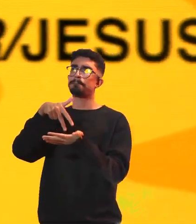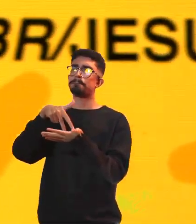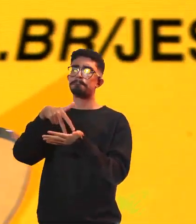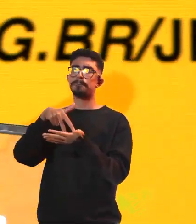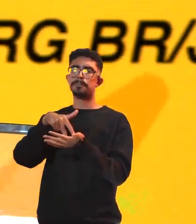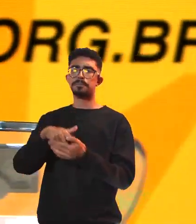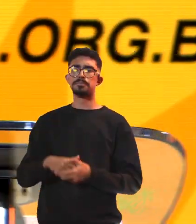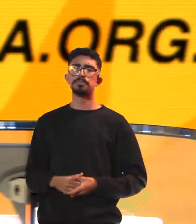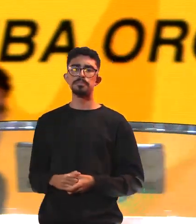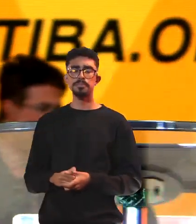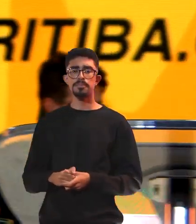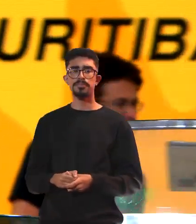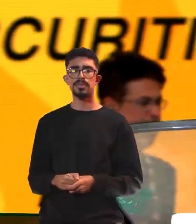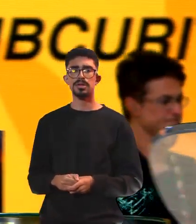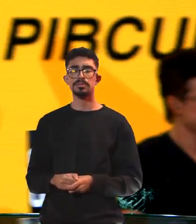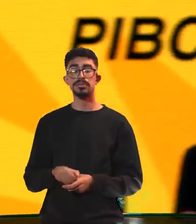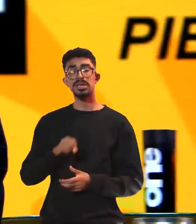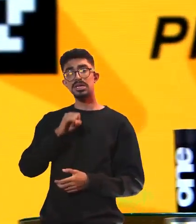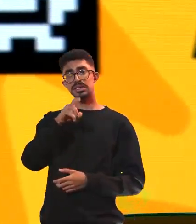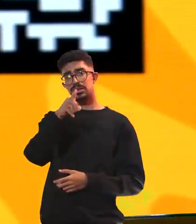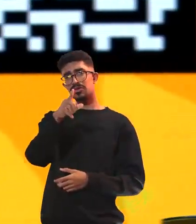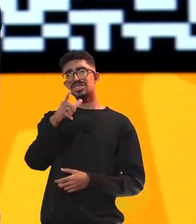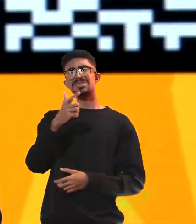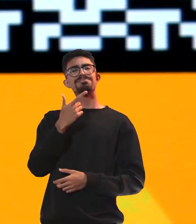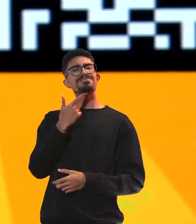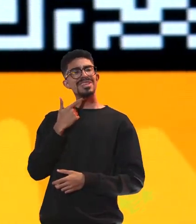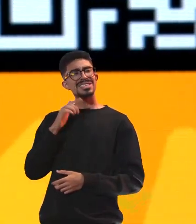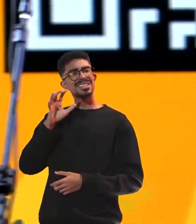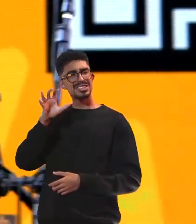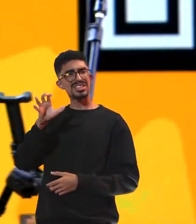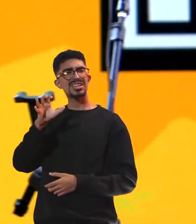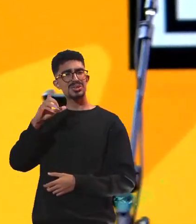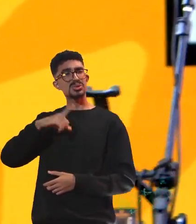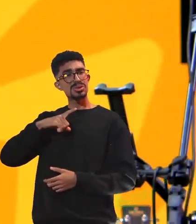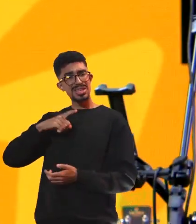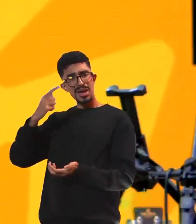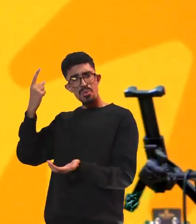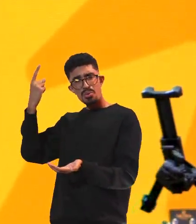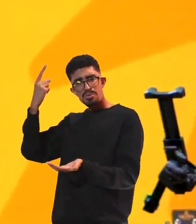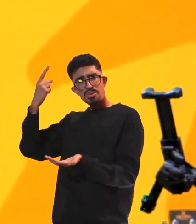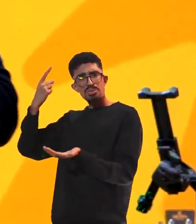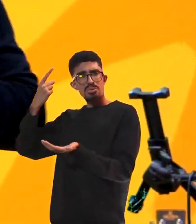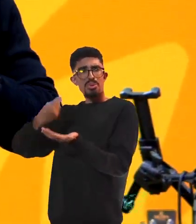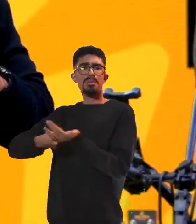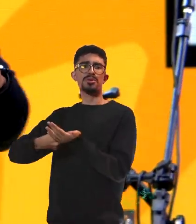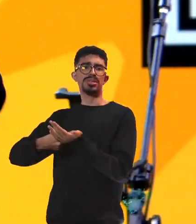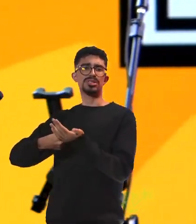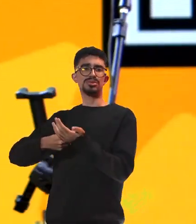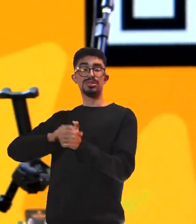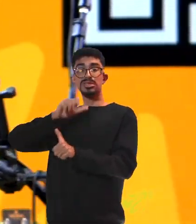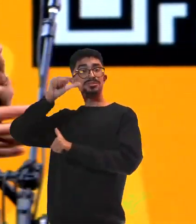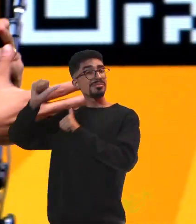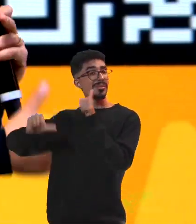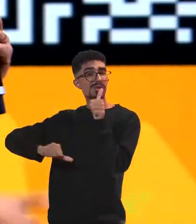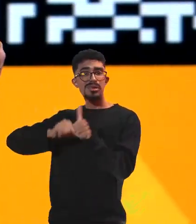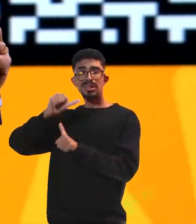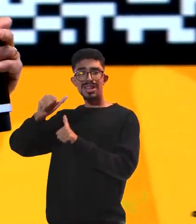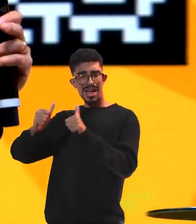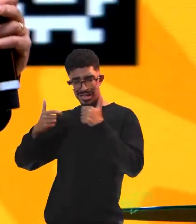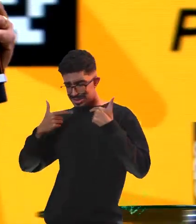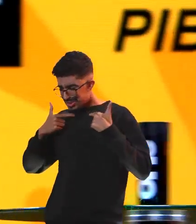Se você deseja essa vida pura, fazer esse compromisso de pureza, de santidade, de andar